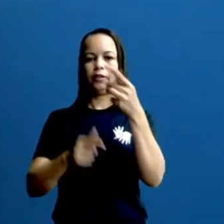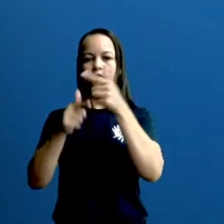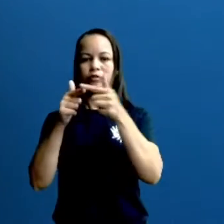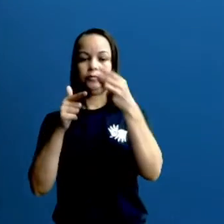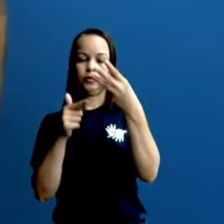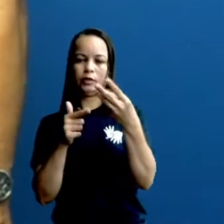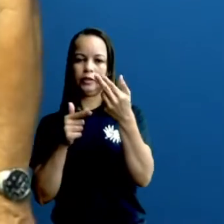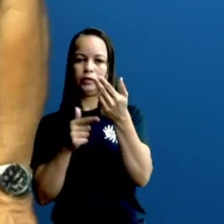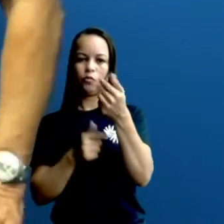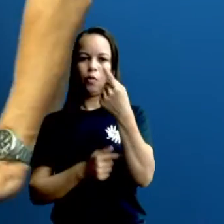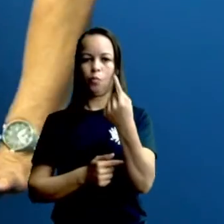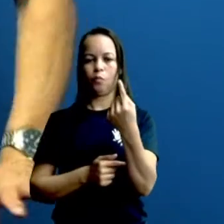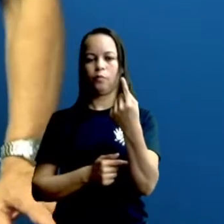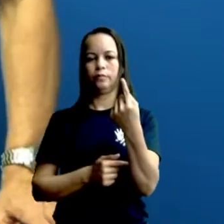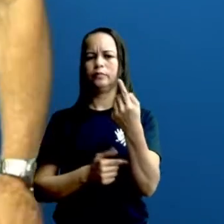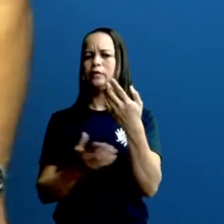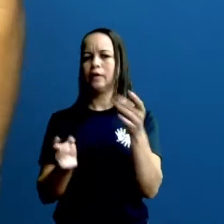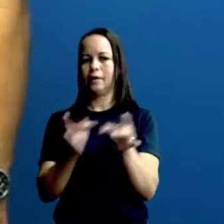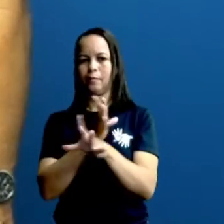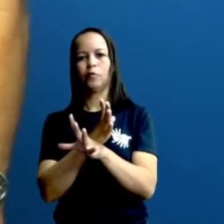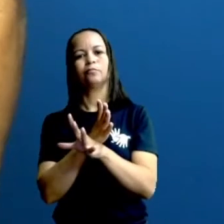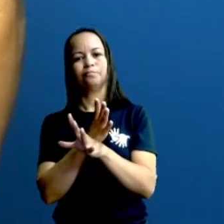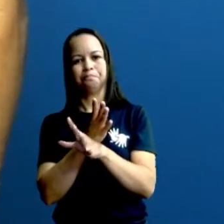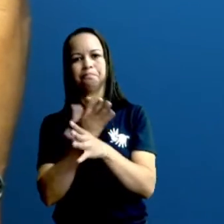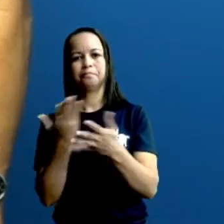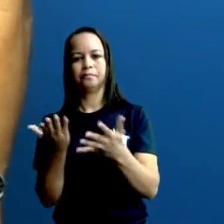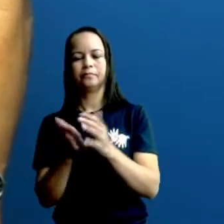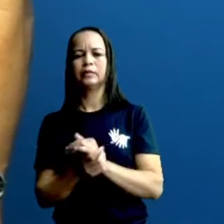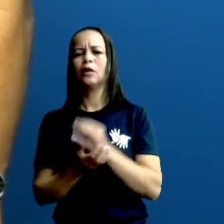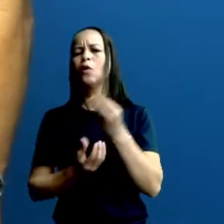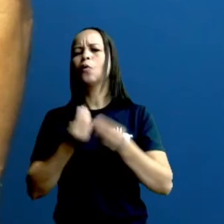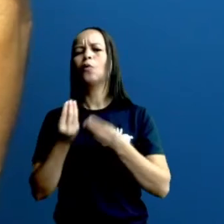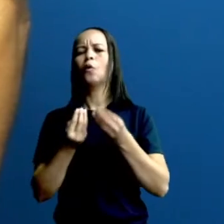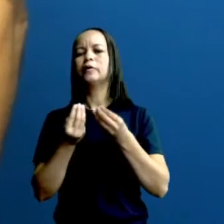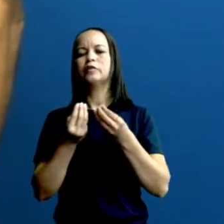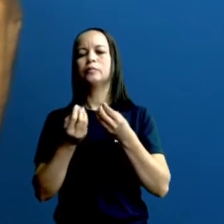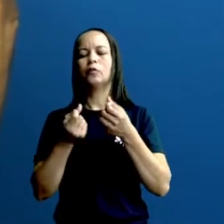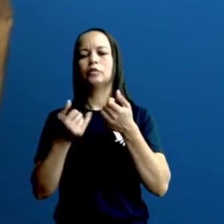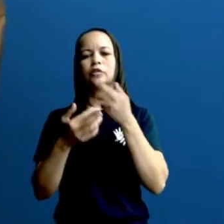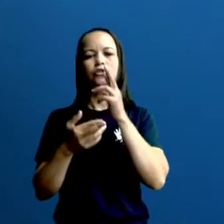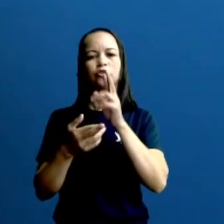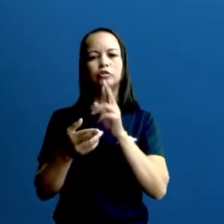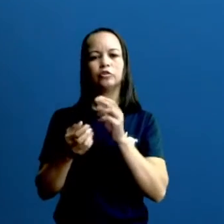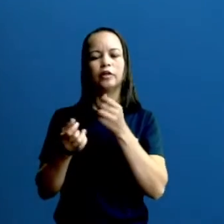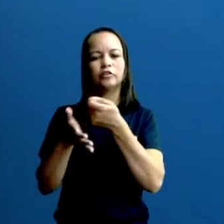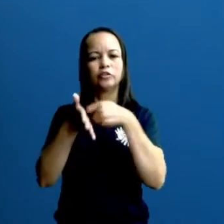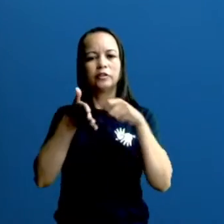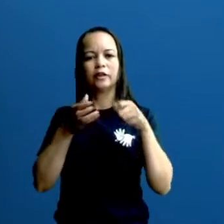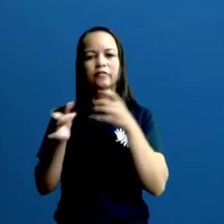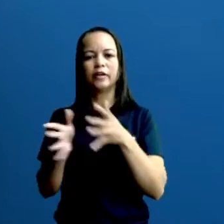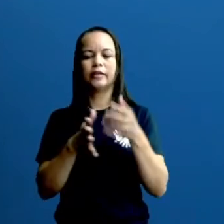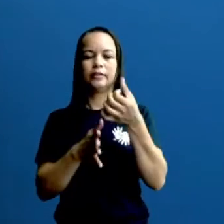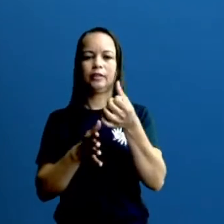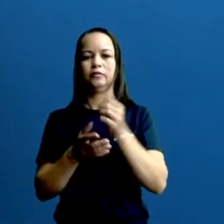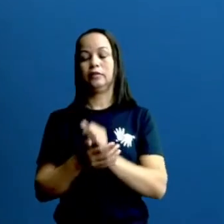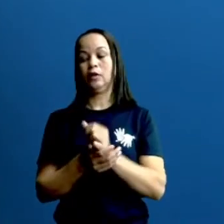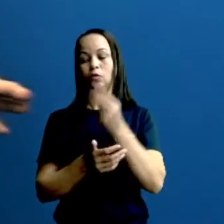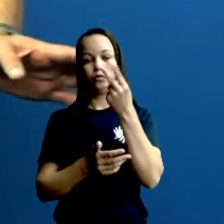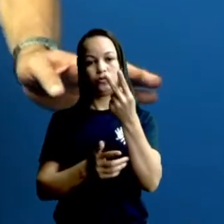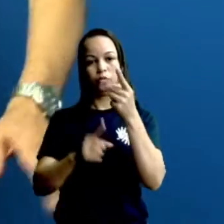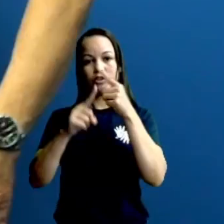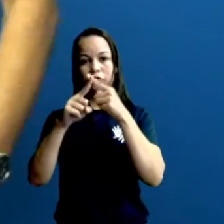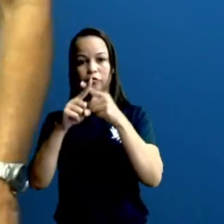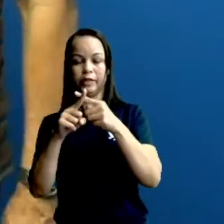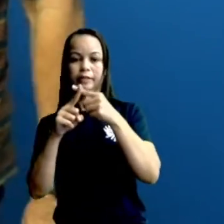por 3 dá 1. Acabou a fatoração do 6. Como é que a gente pode escrever esse número 6, então? O 6 é 2 vezes